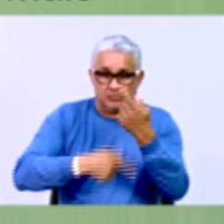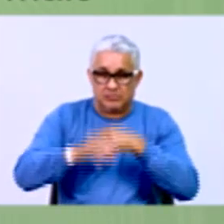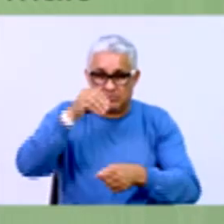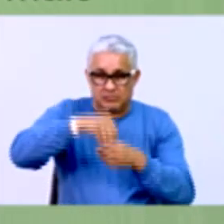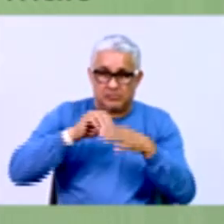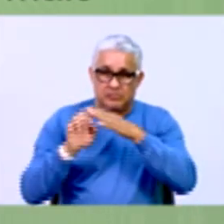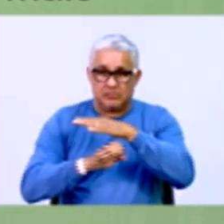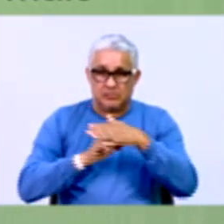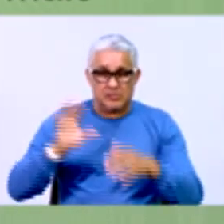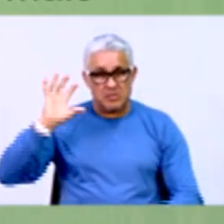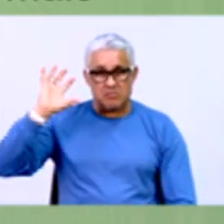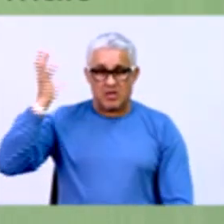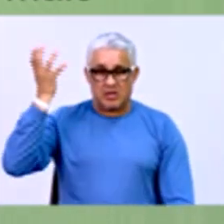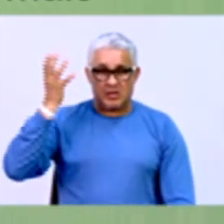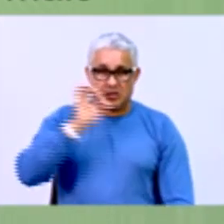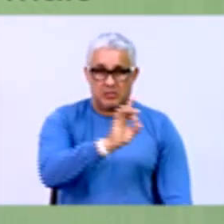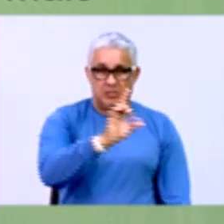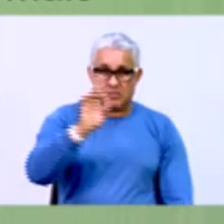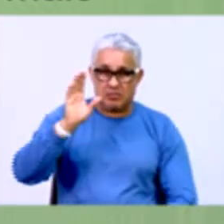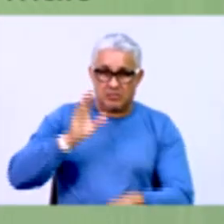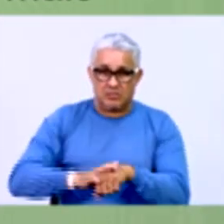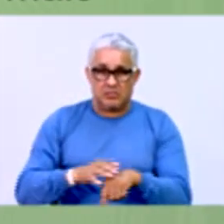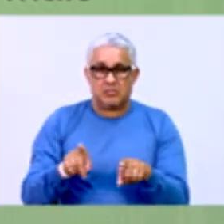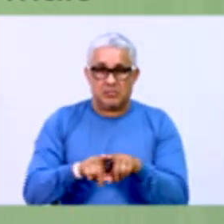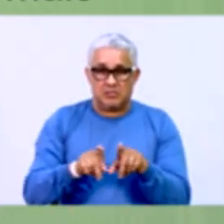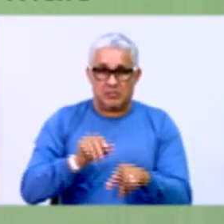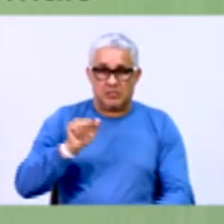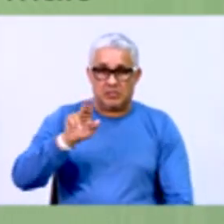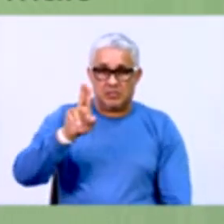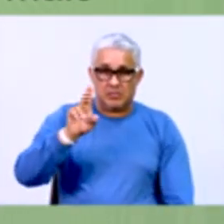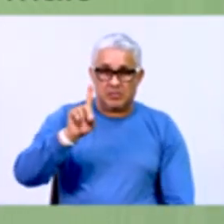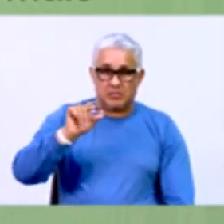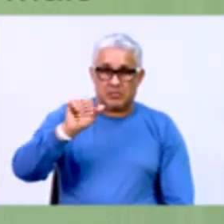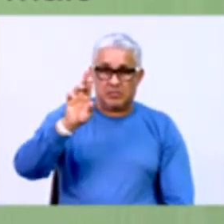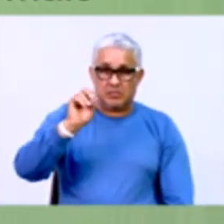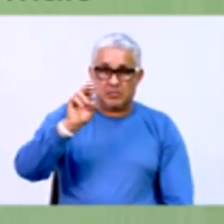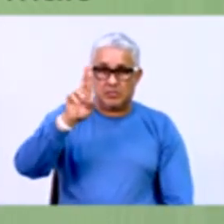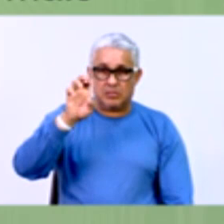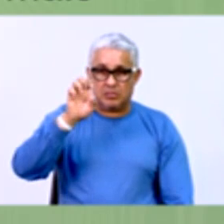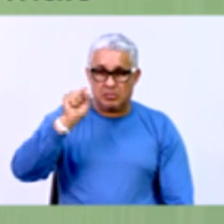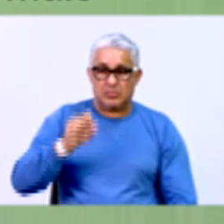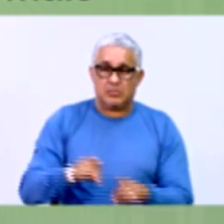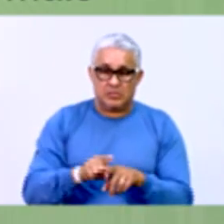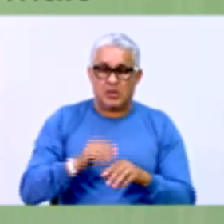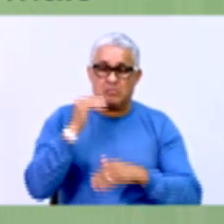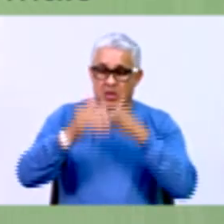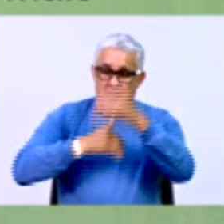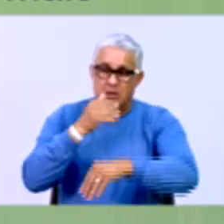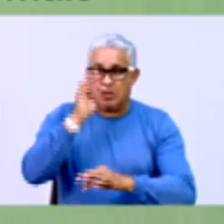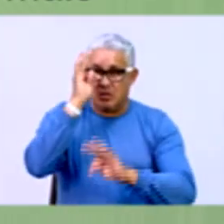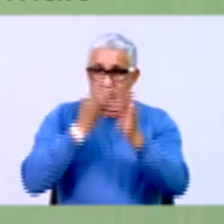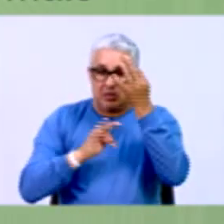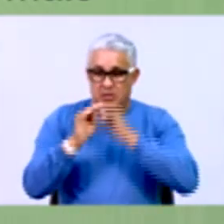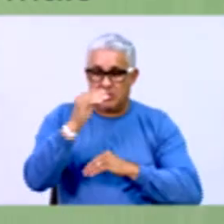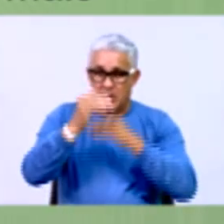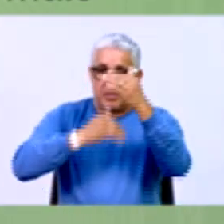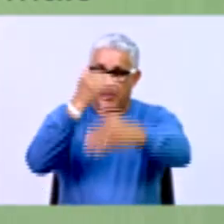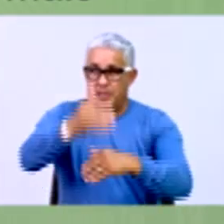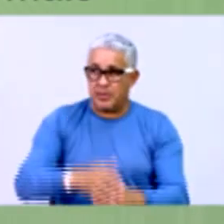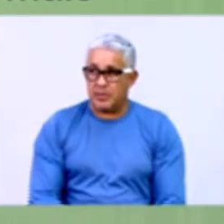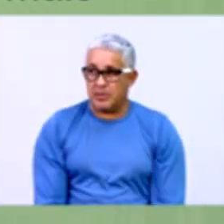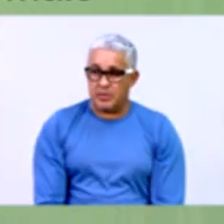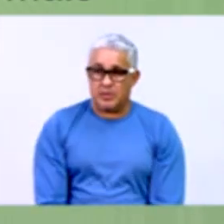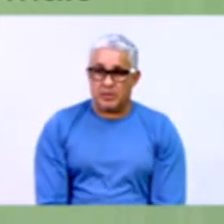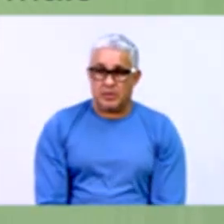suas decisões e também aos auditores. Contudo, a partir da evolução tecnológica, os